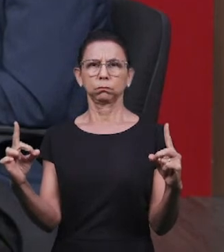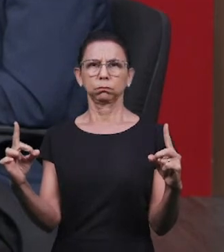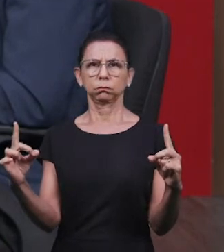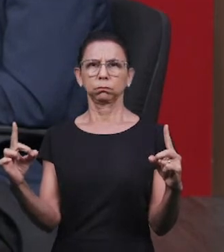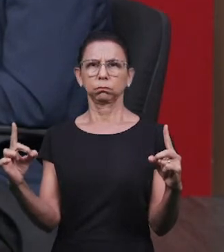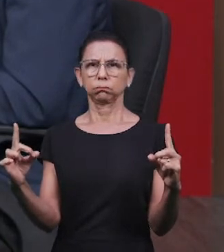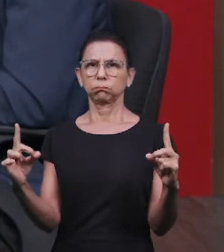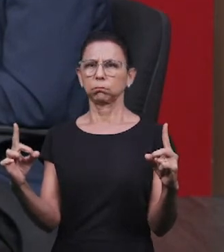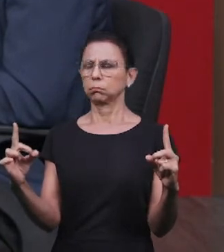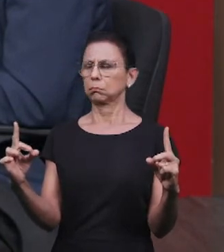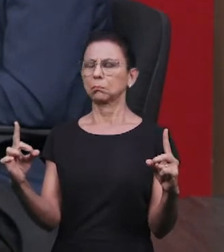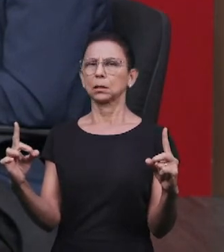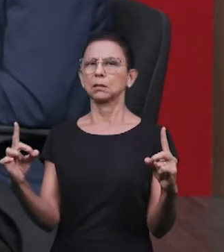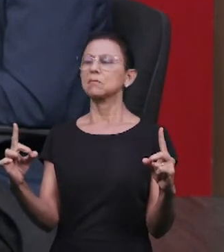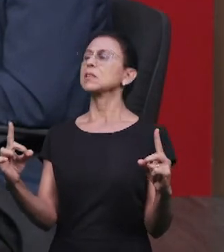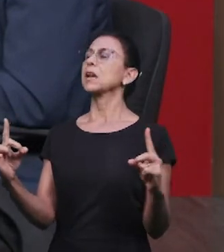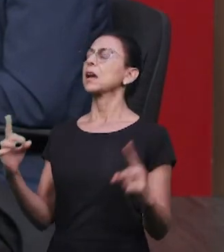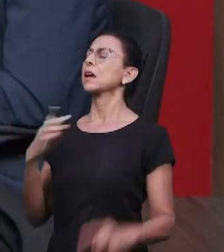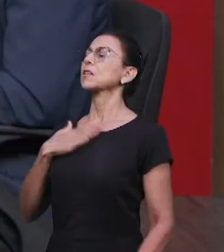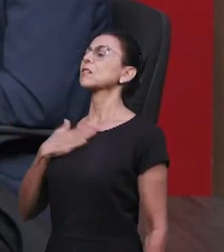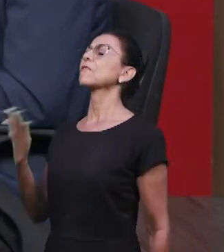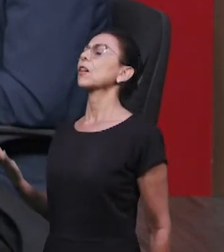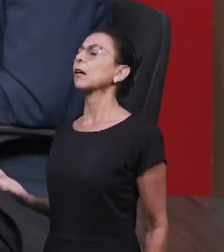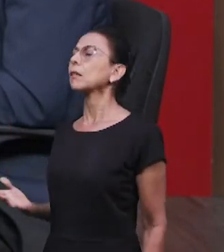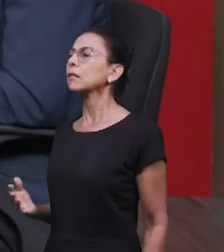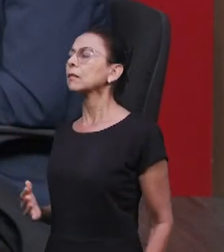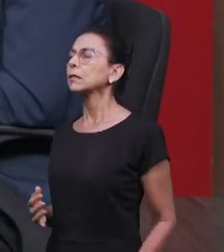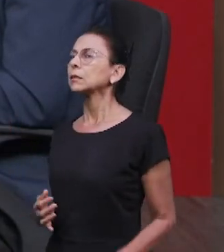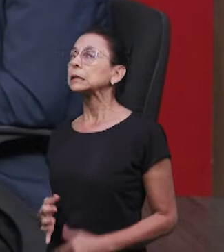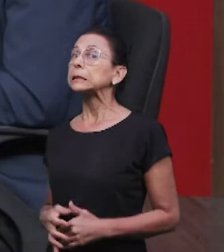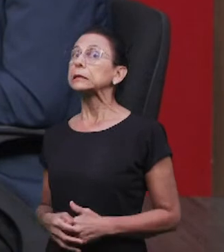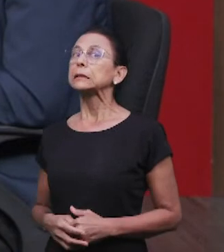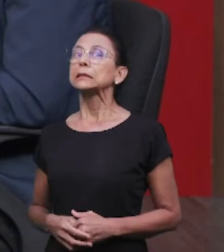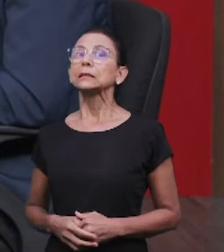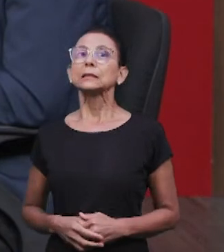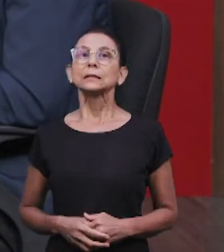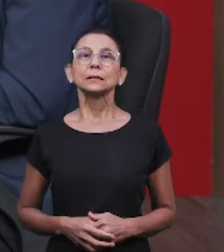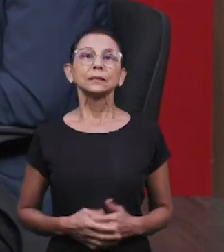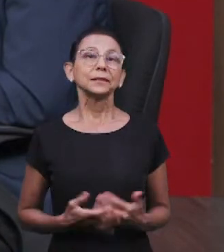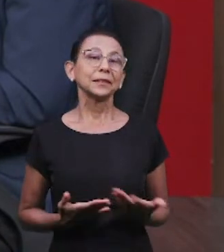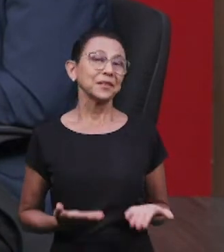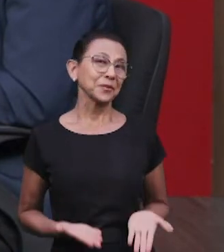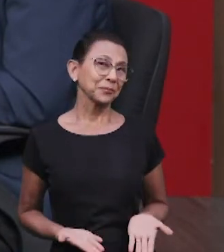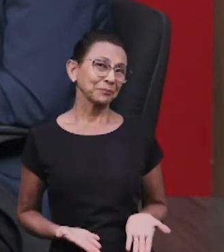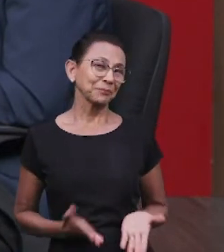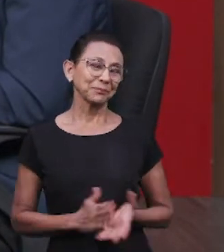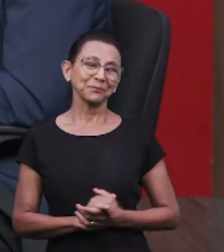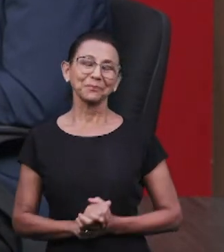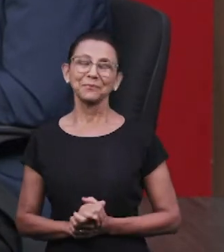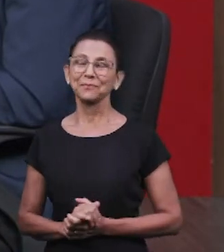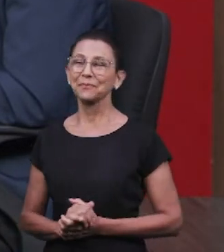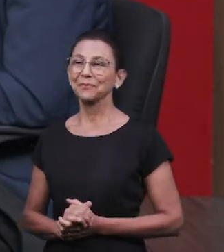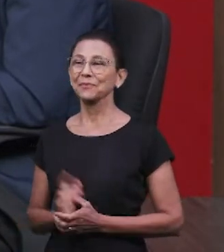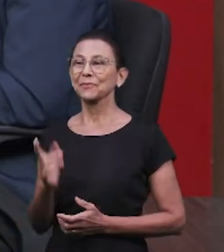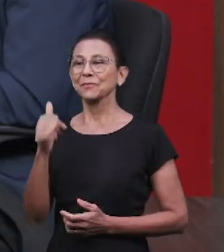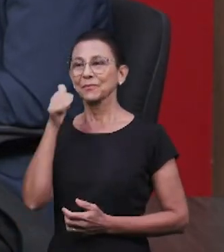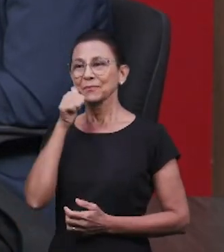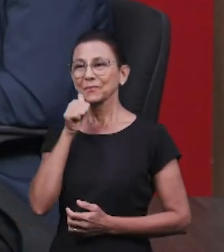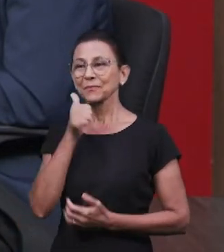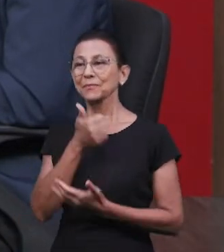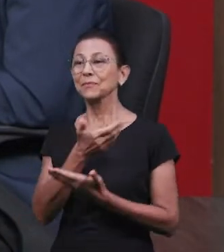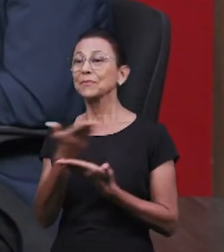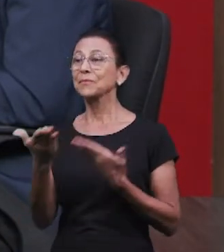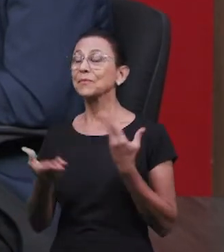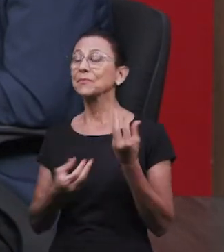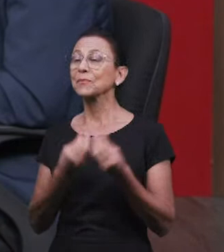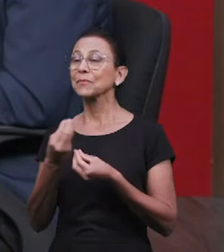apenas não obedece, mas ele confronta, ele levanta a cabeça, ele parte para cima. E agora, mães,